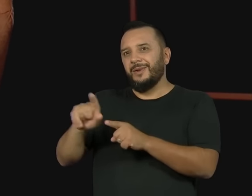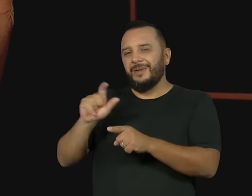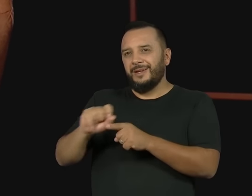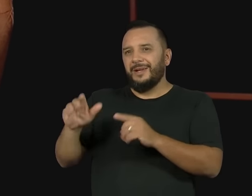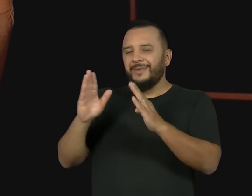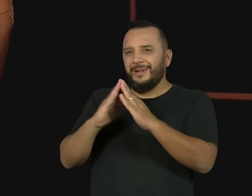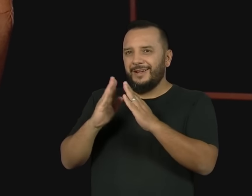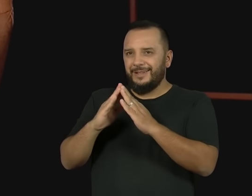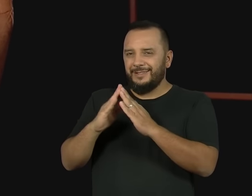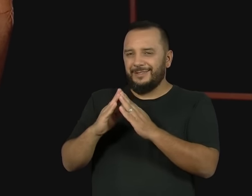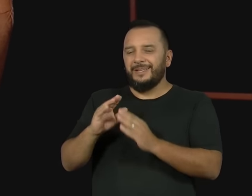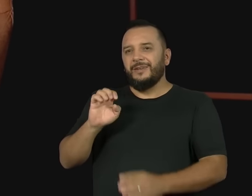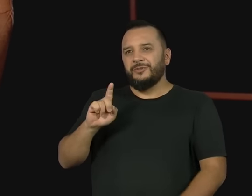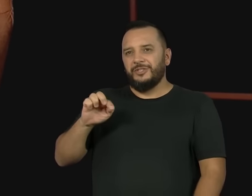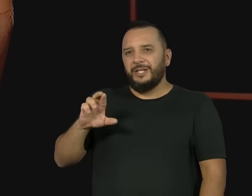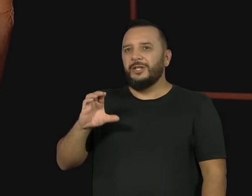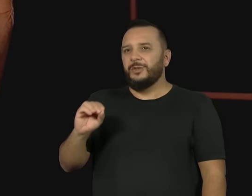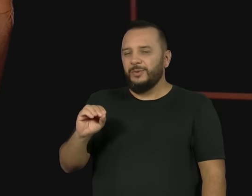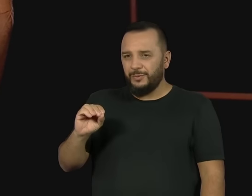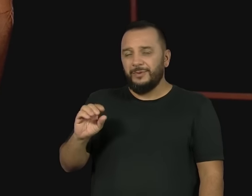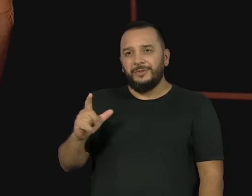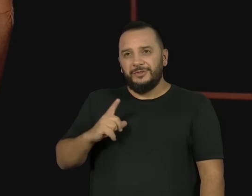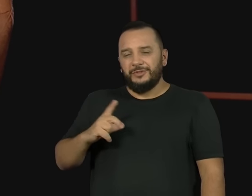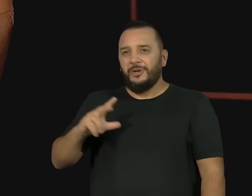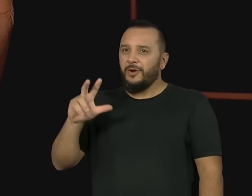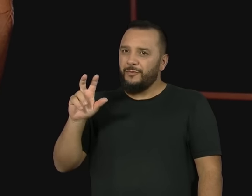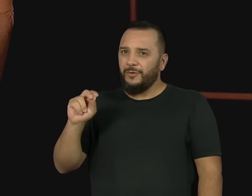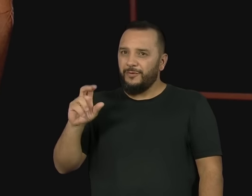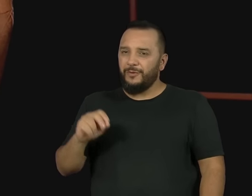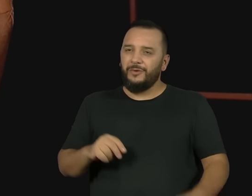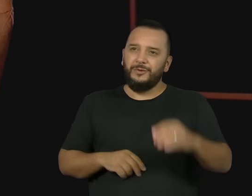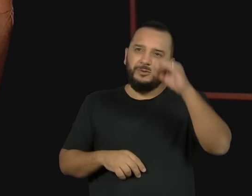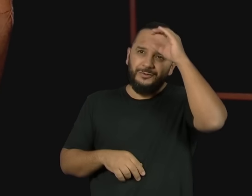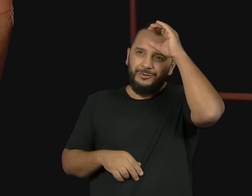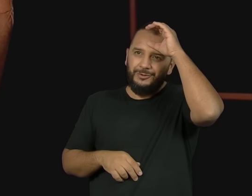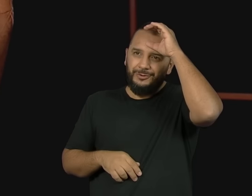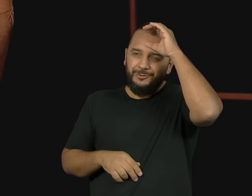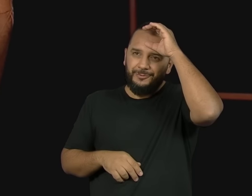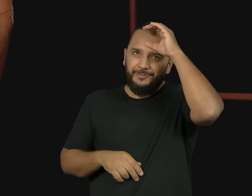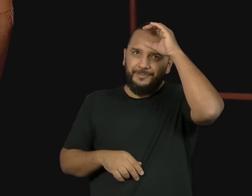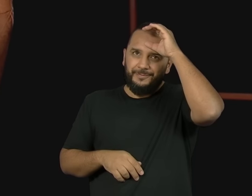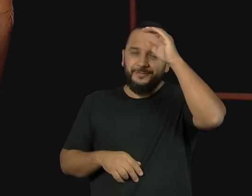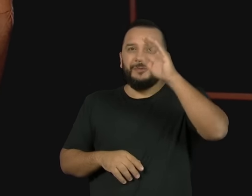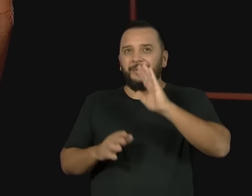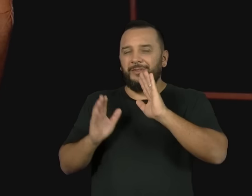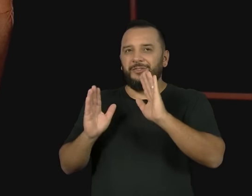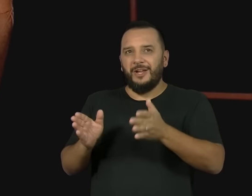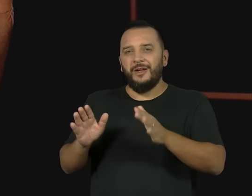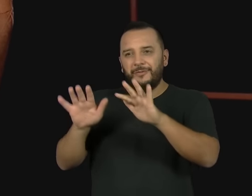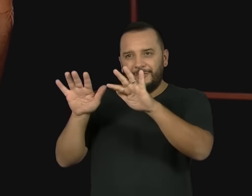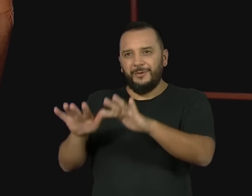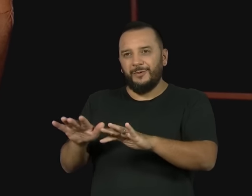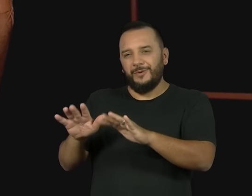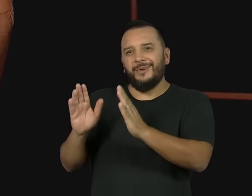Eugênio de Lima, entre meu avô e o Titilo, a gente ficou lá depois,